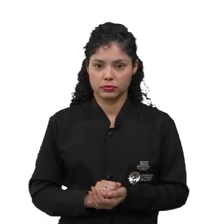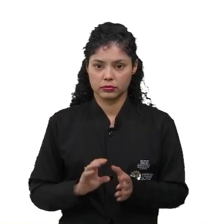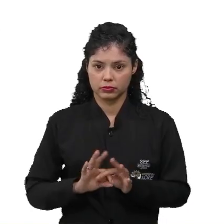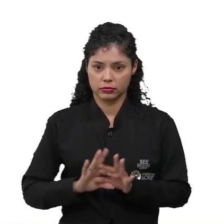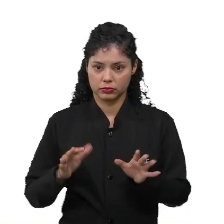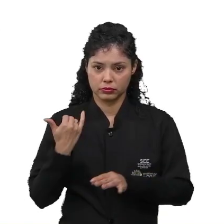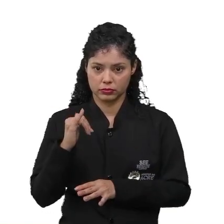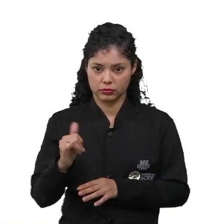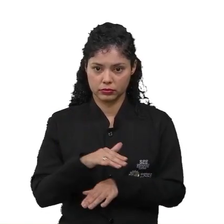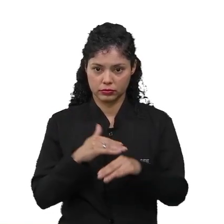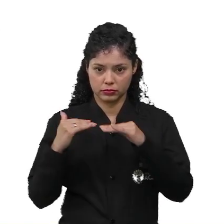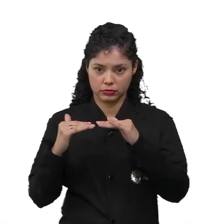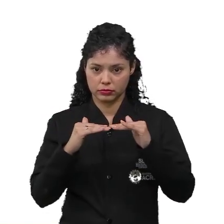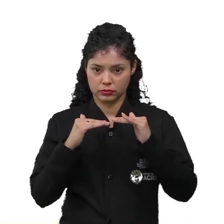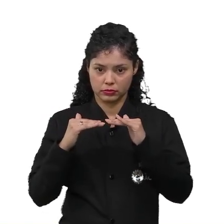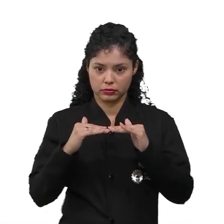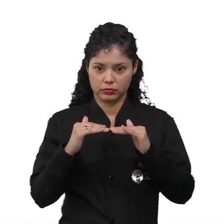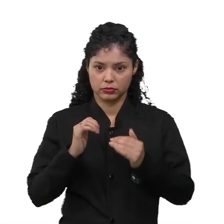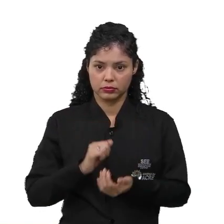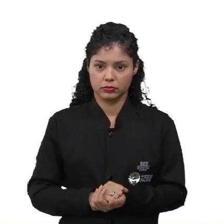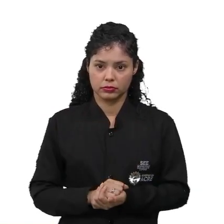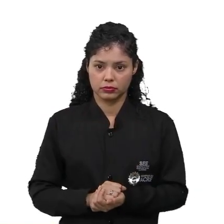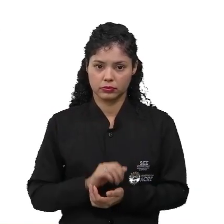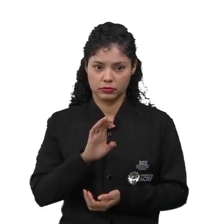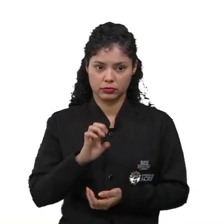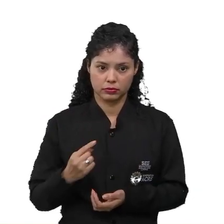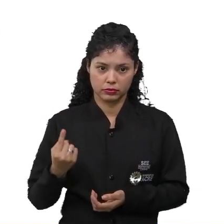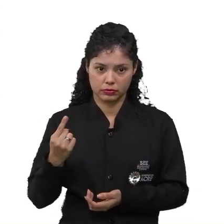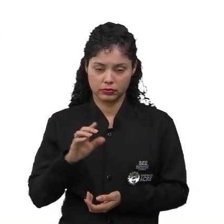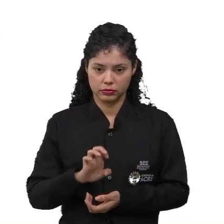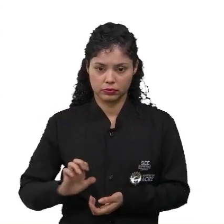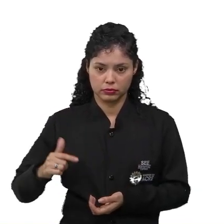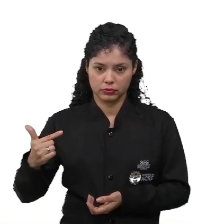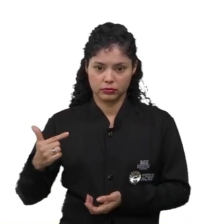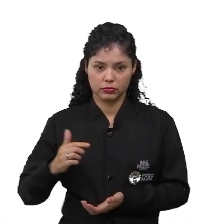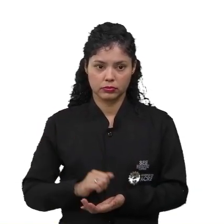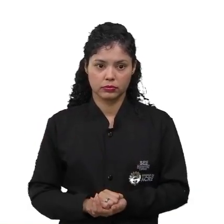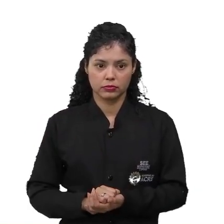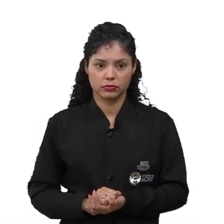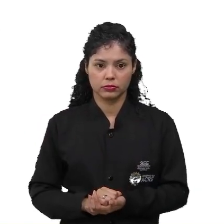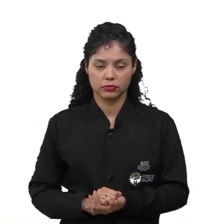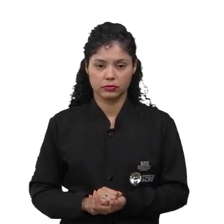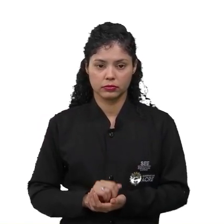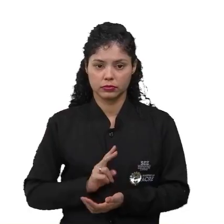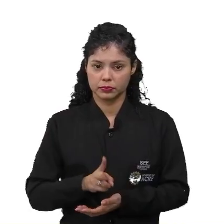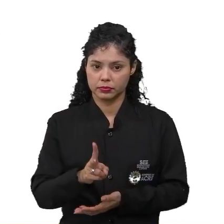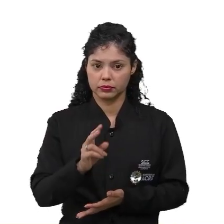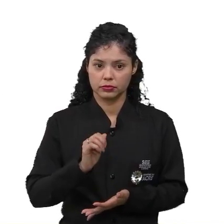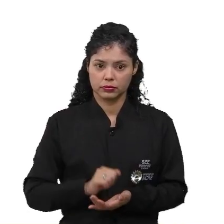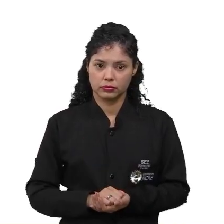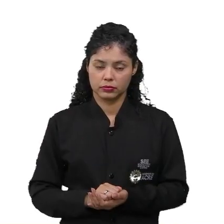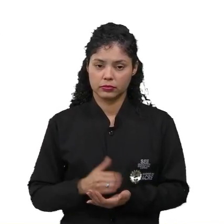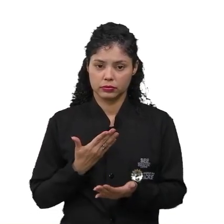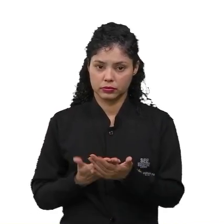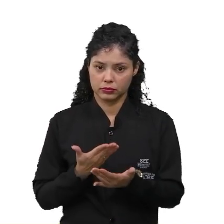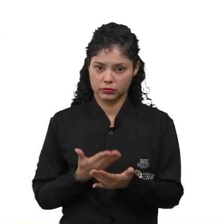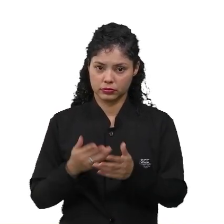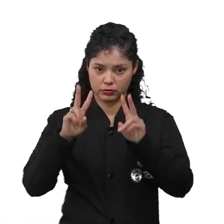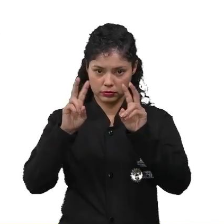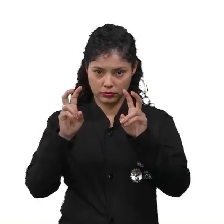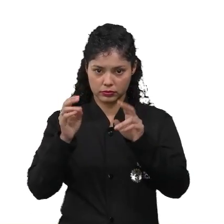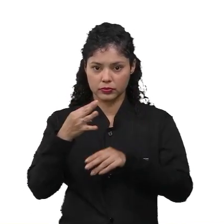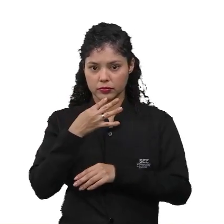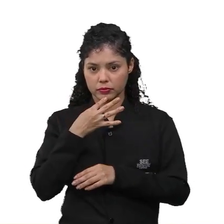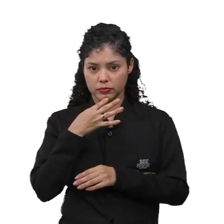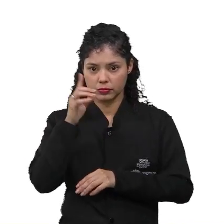e liberam energias E1 e E2, respectivamente. Entre os estudiosos do